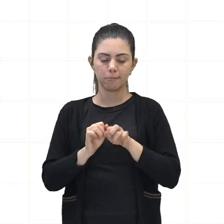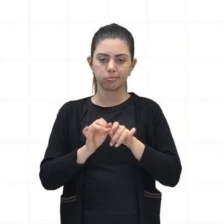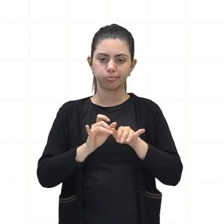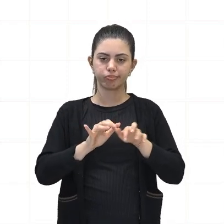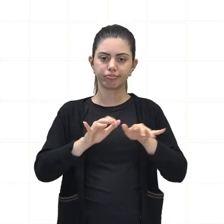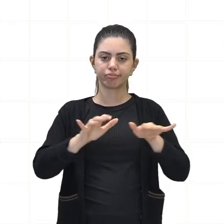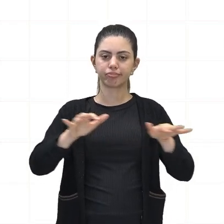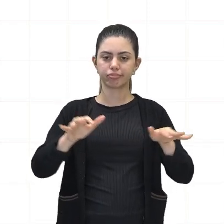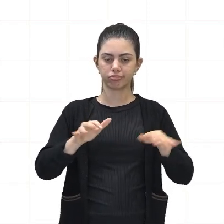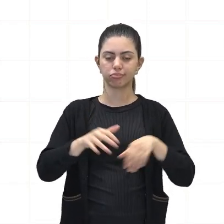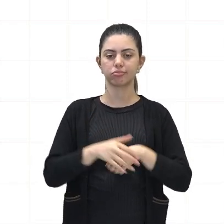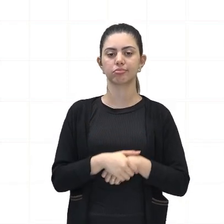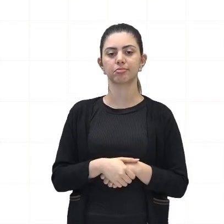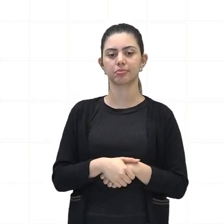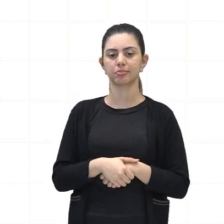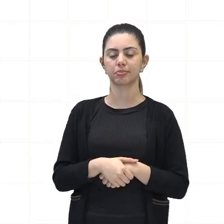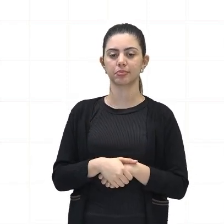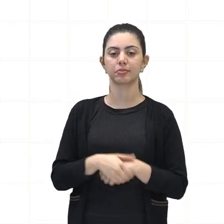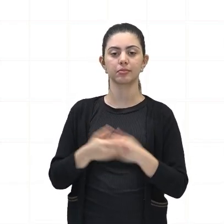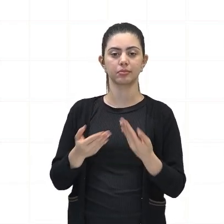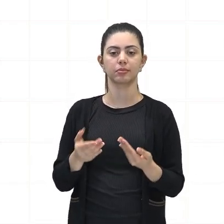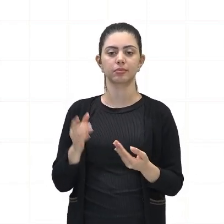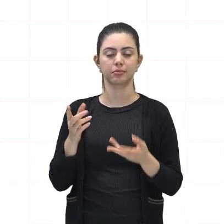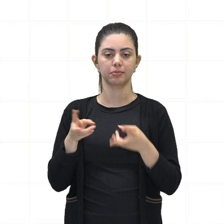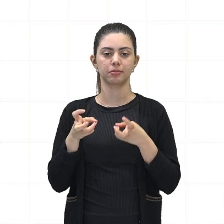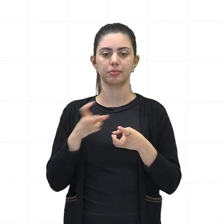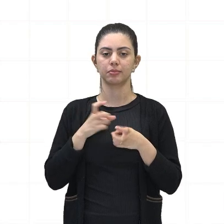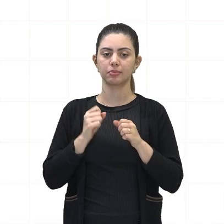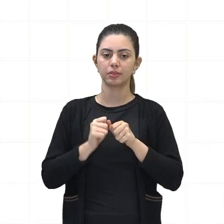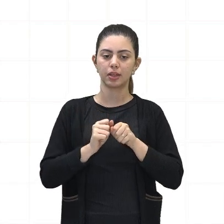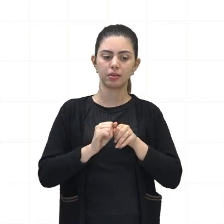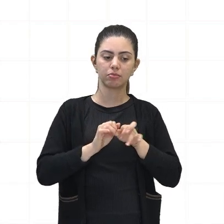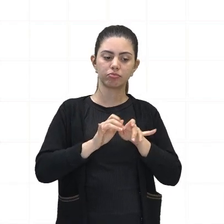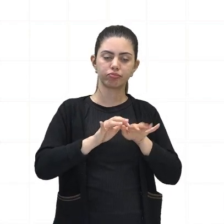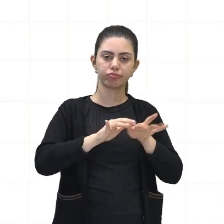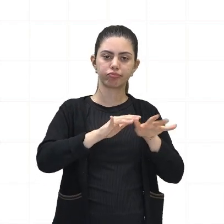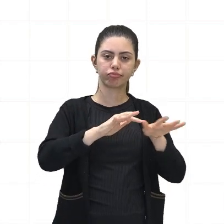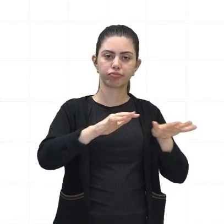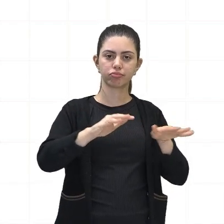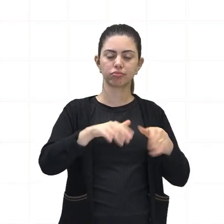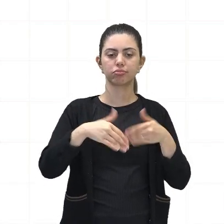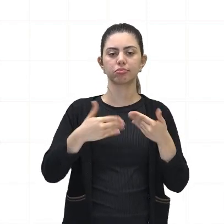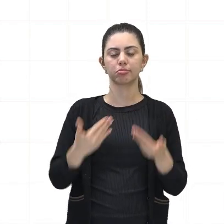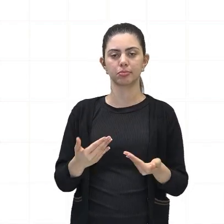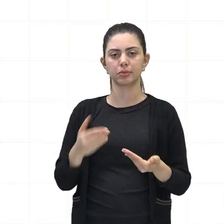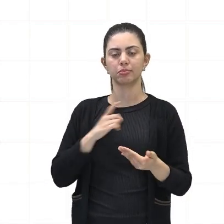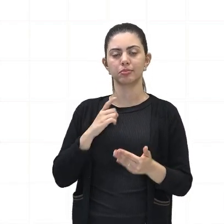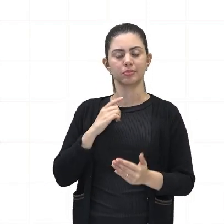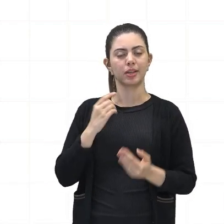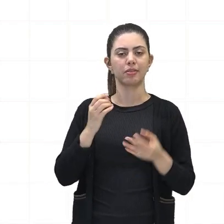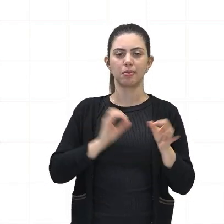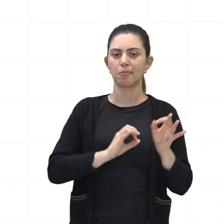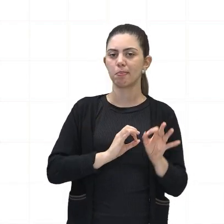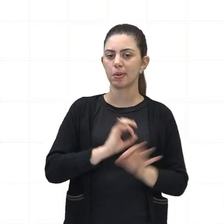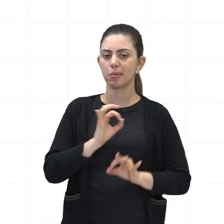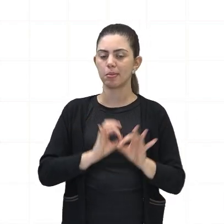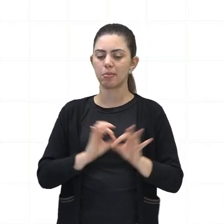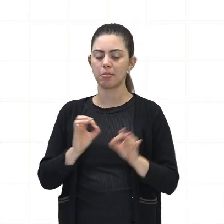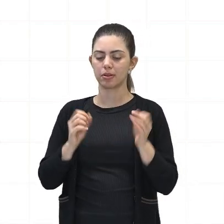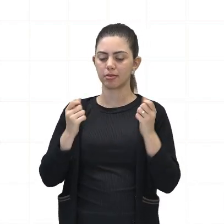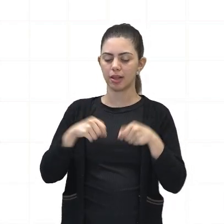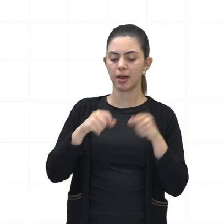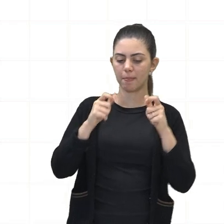13 colônias, em direção ao Oceano Pacífico. E esse processo,